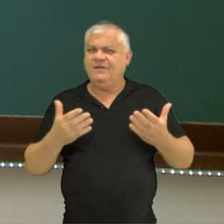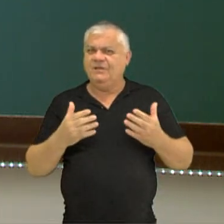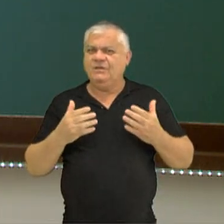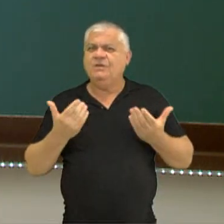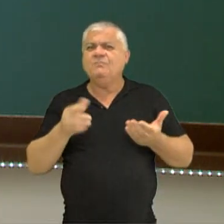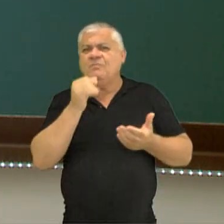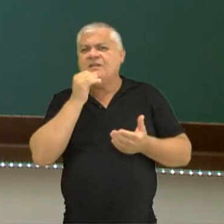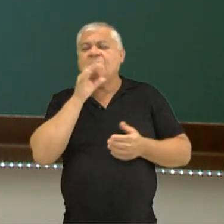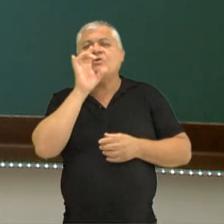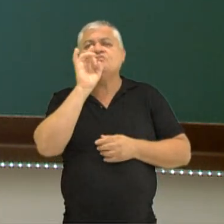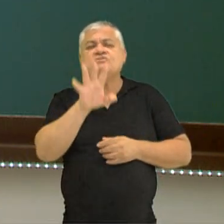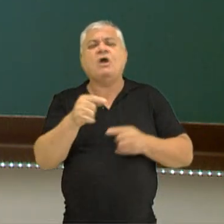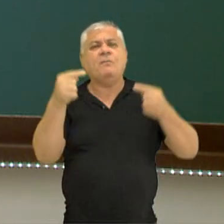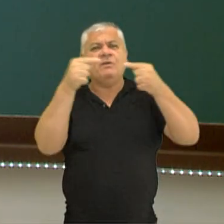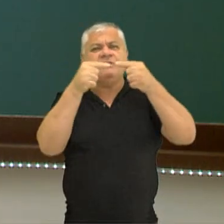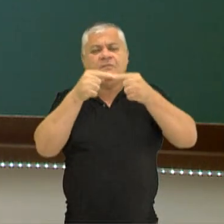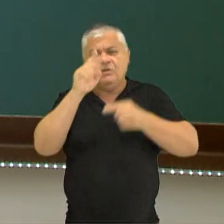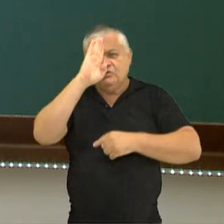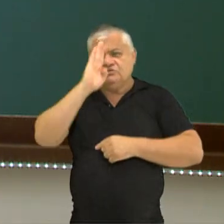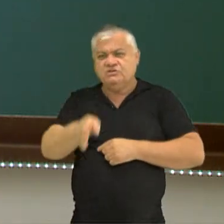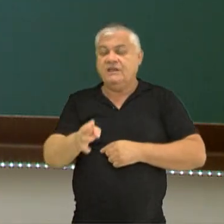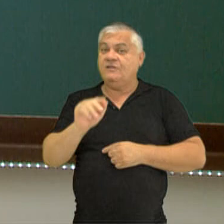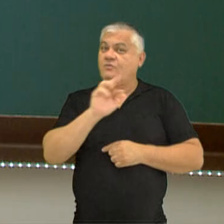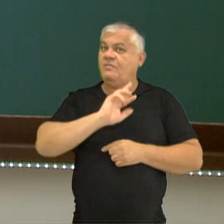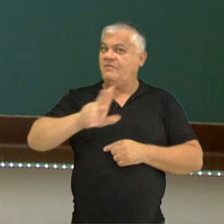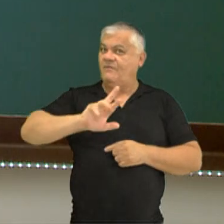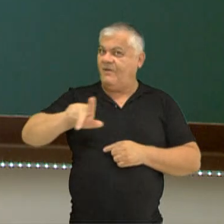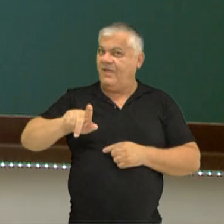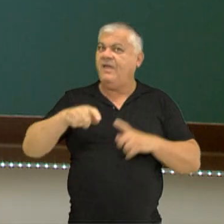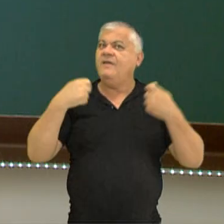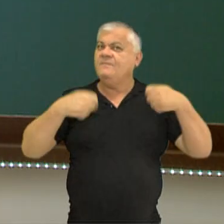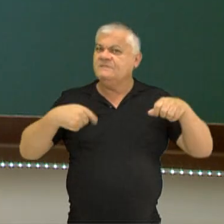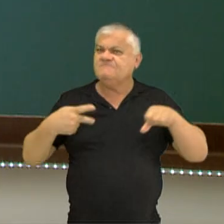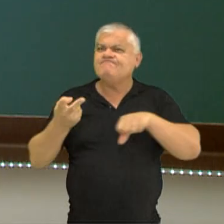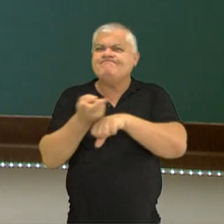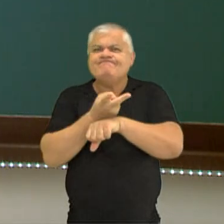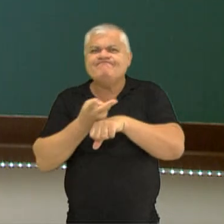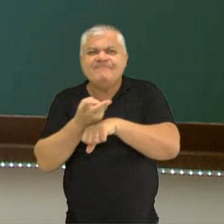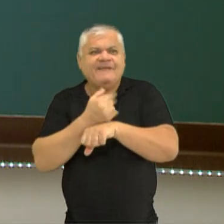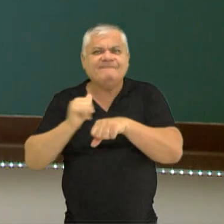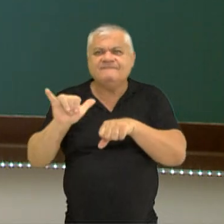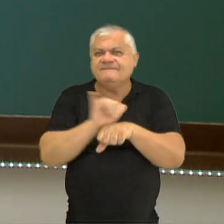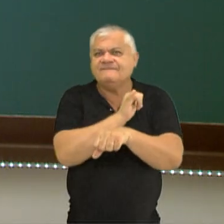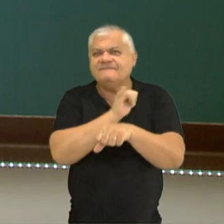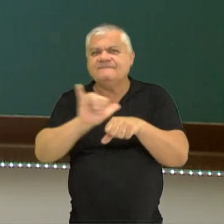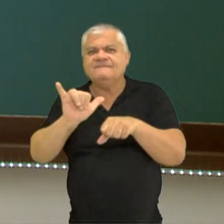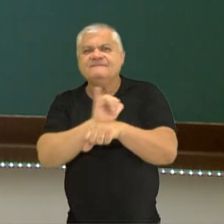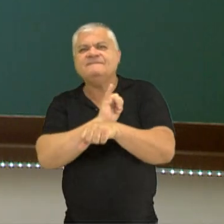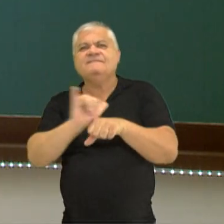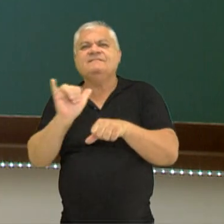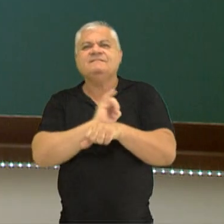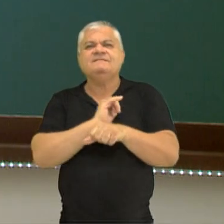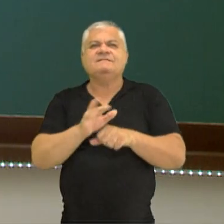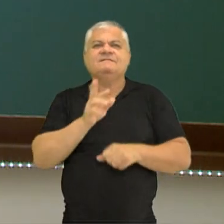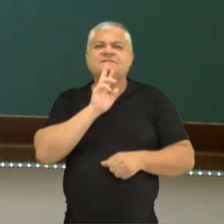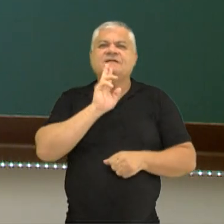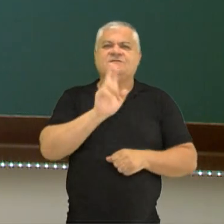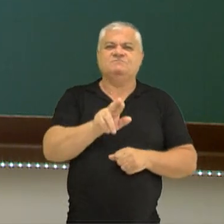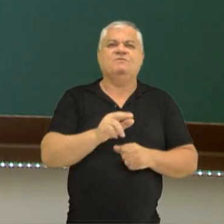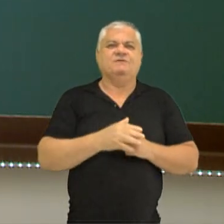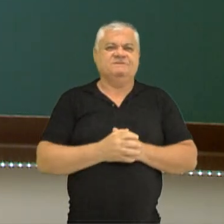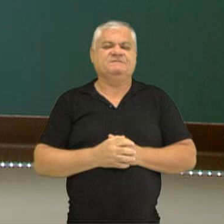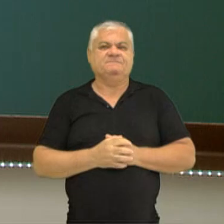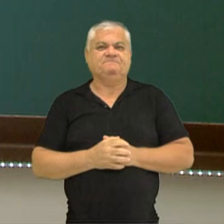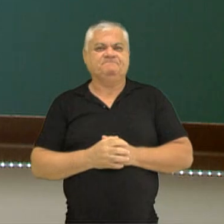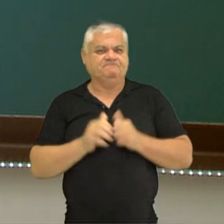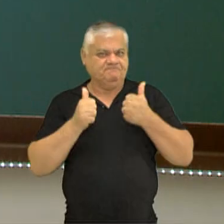exercício é aplicação direta da fórmula. Às vezes a gente tem que buscar uma estratégia para a gente poder resolver o nosso